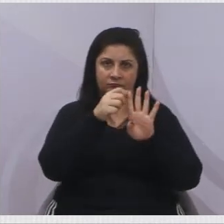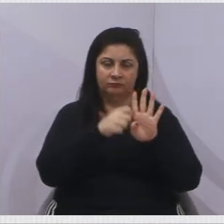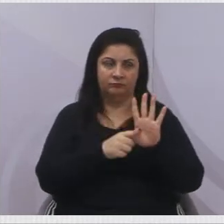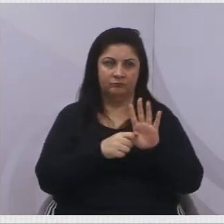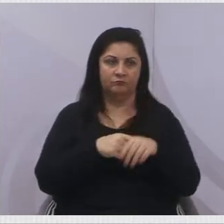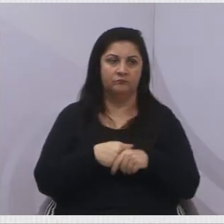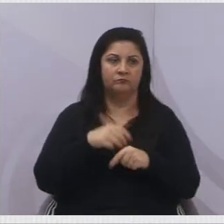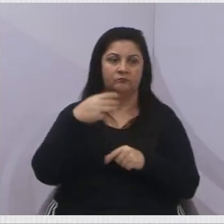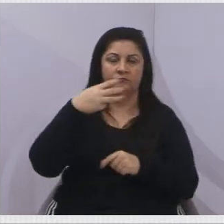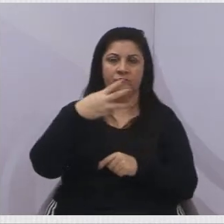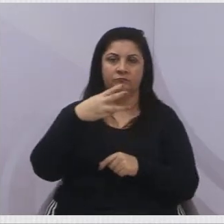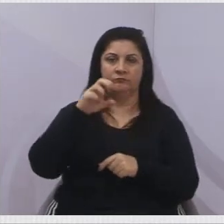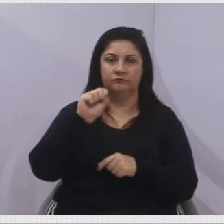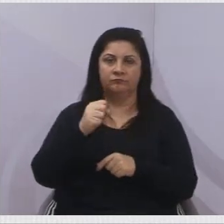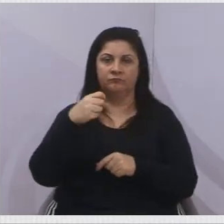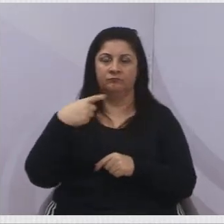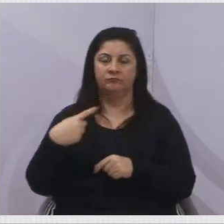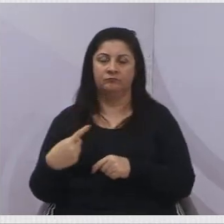381